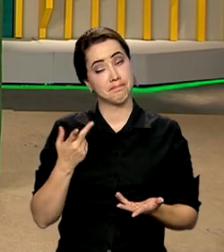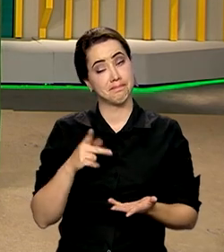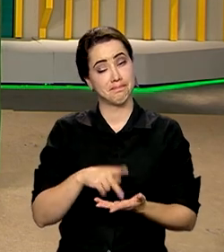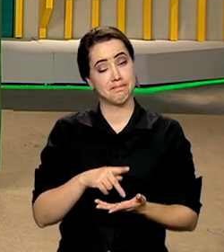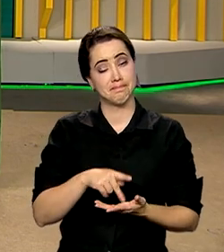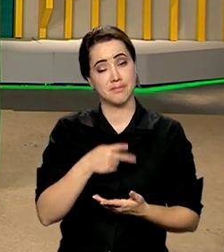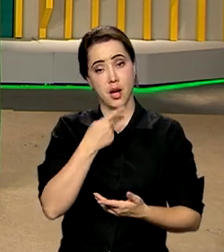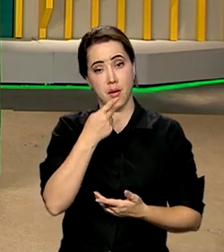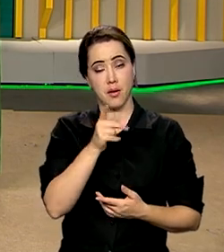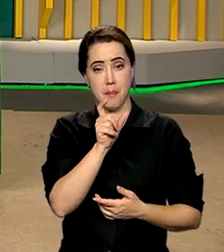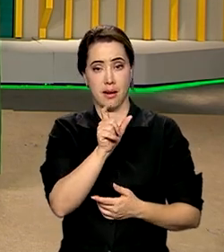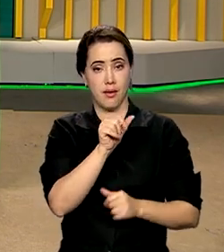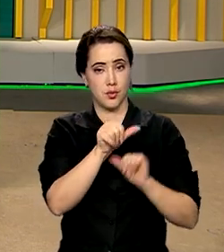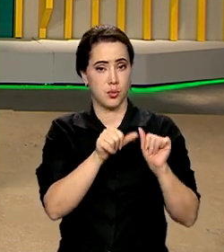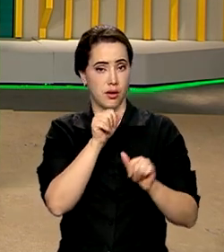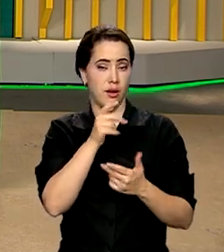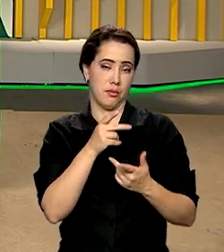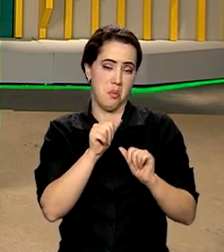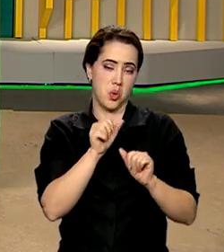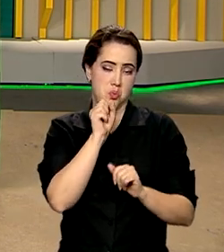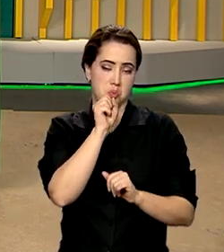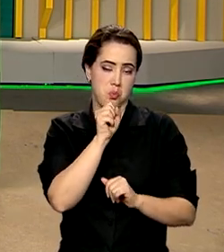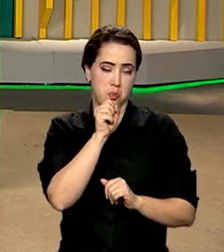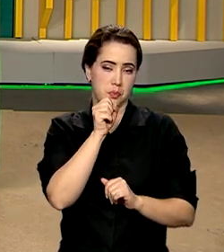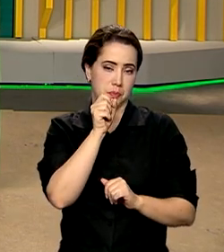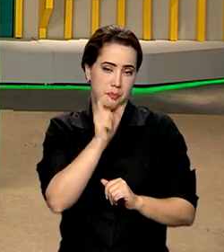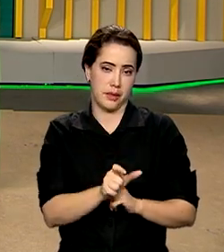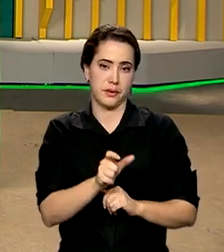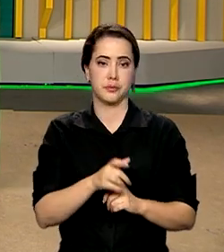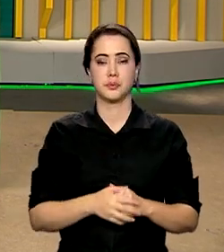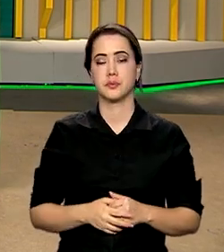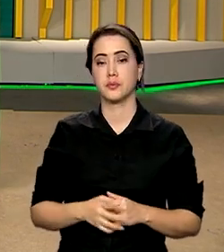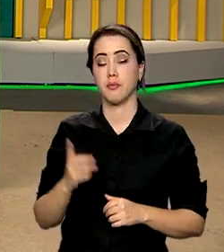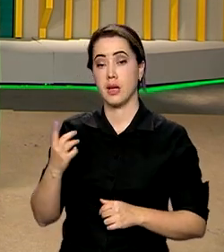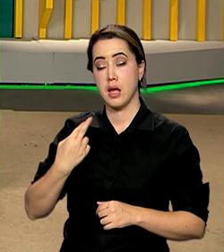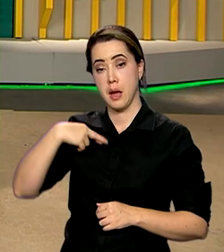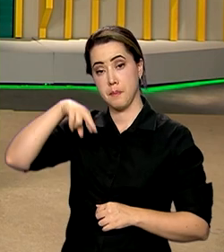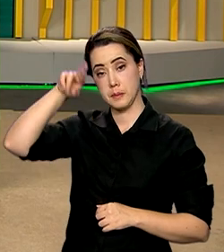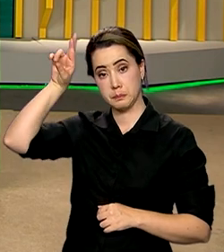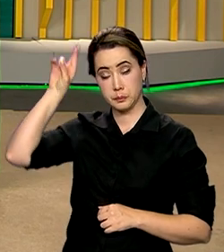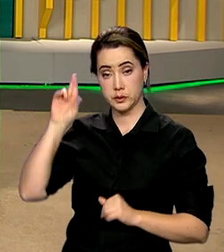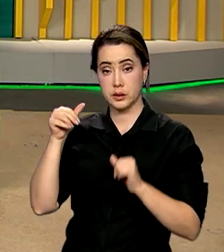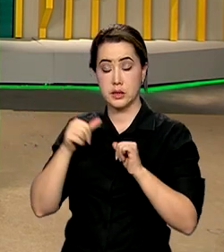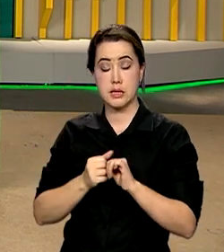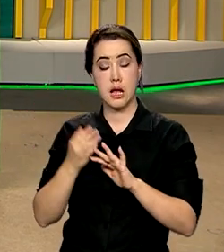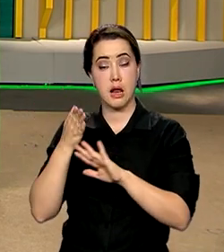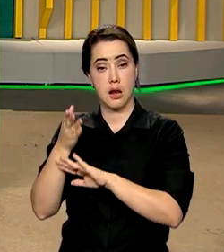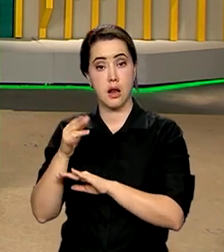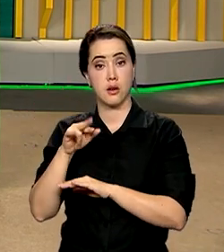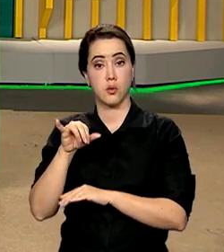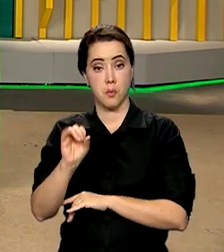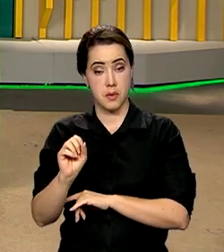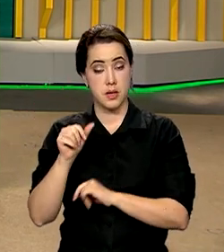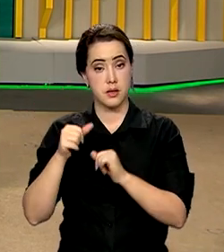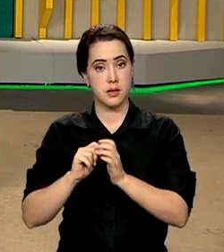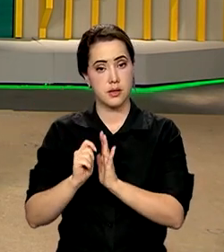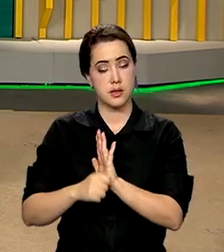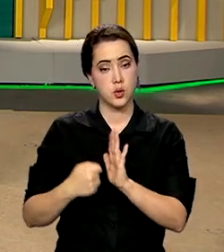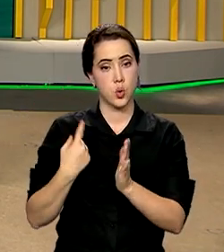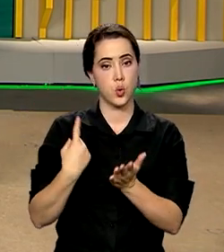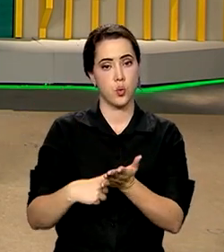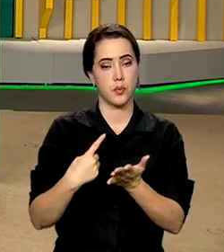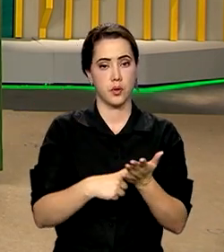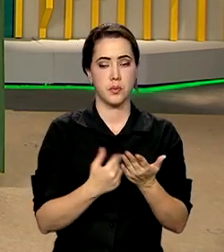E a ministra Aniele Franco, que participa da comitiva brasileira nesta cúpula do BRICS na África do Sul, assinou hoje acordos de